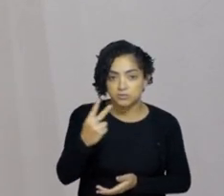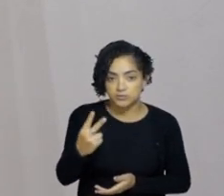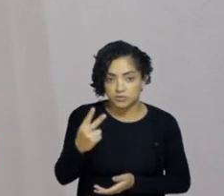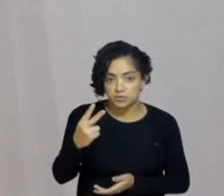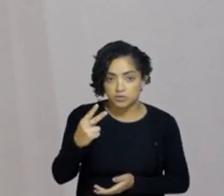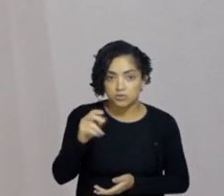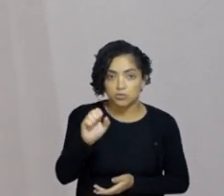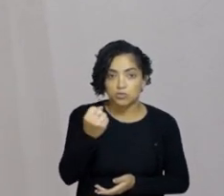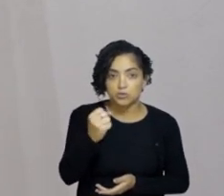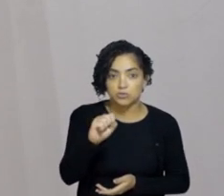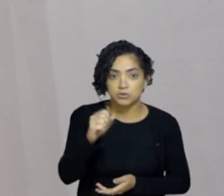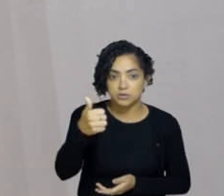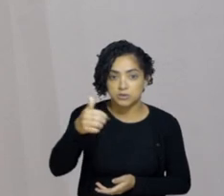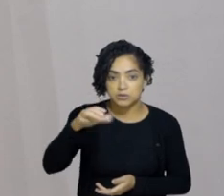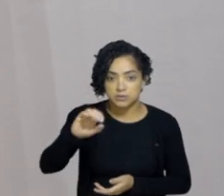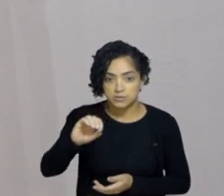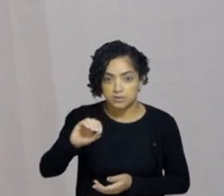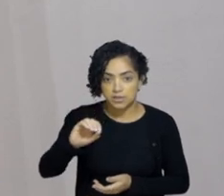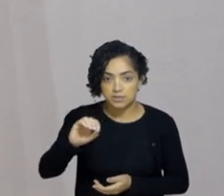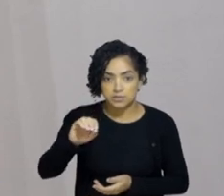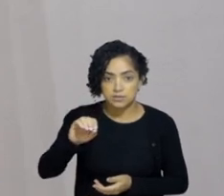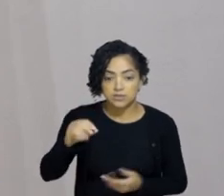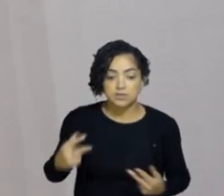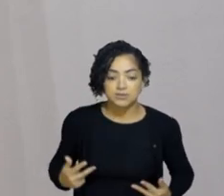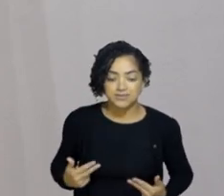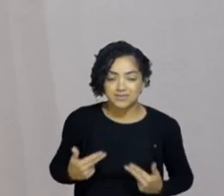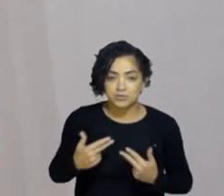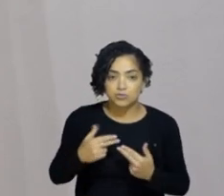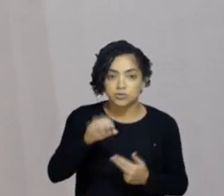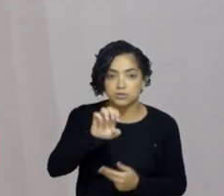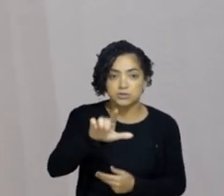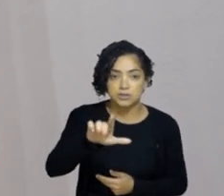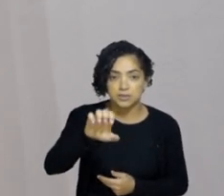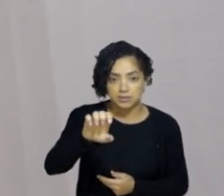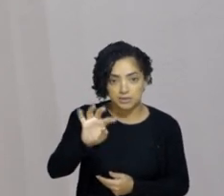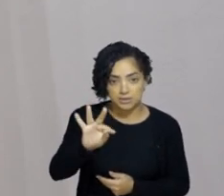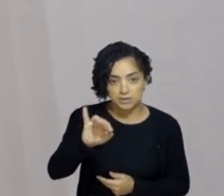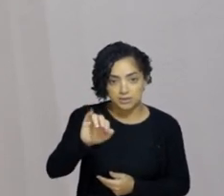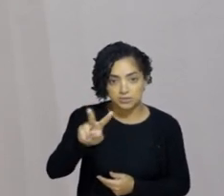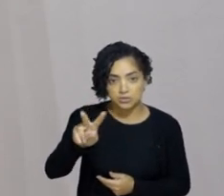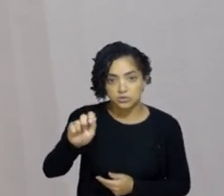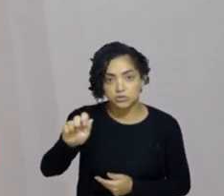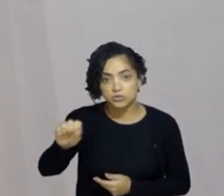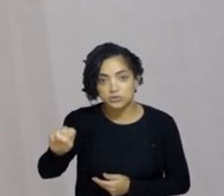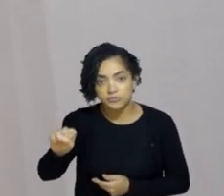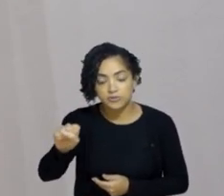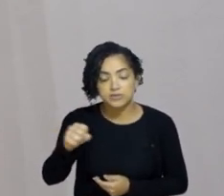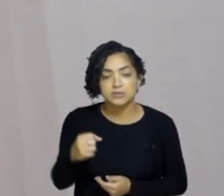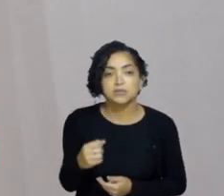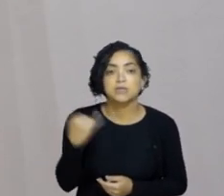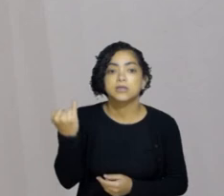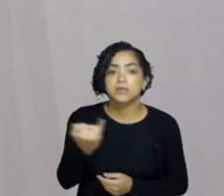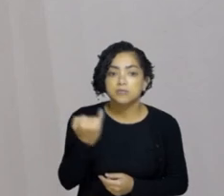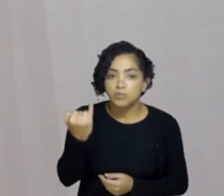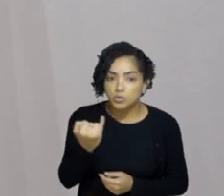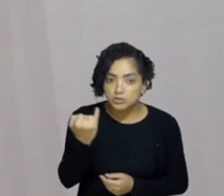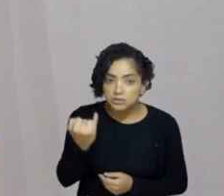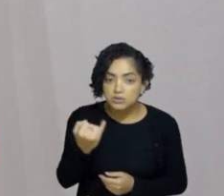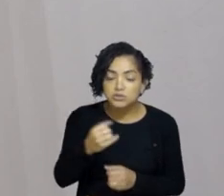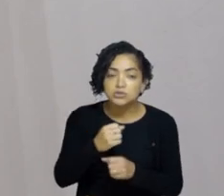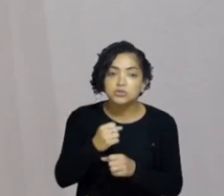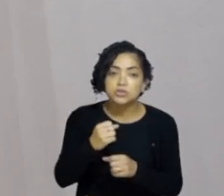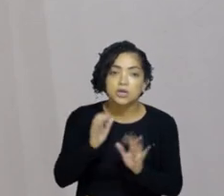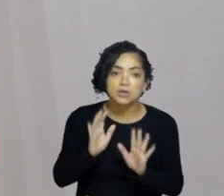422.810 cirurgias eletivas de suma importância, algo realmente que estava sendo trabalhado há muito